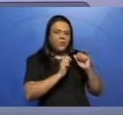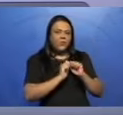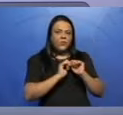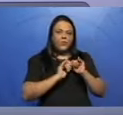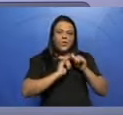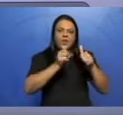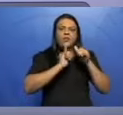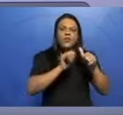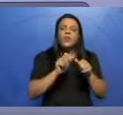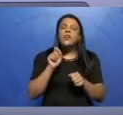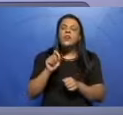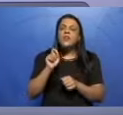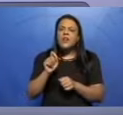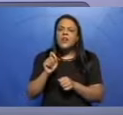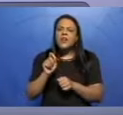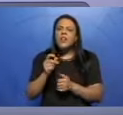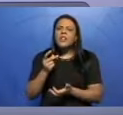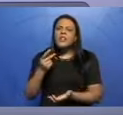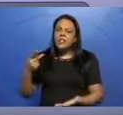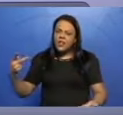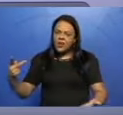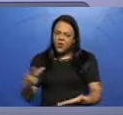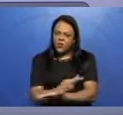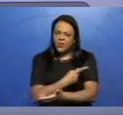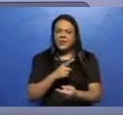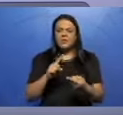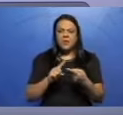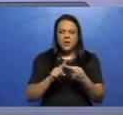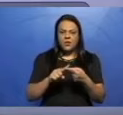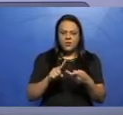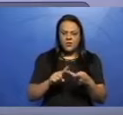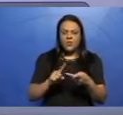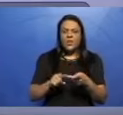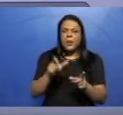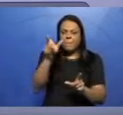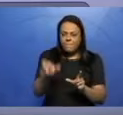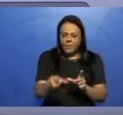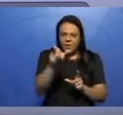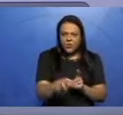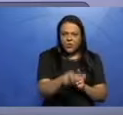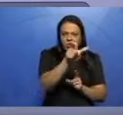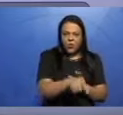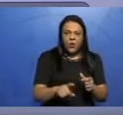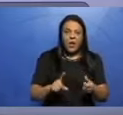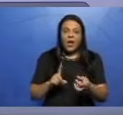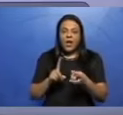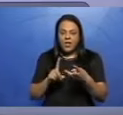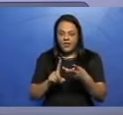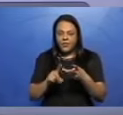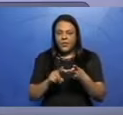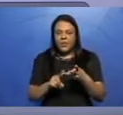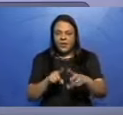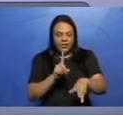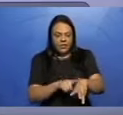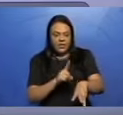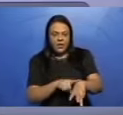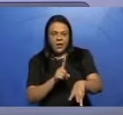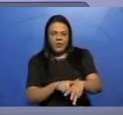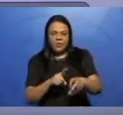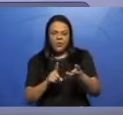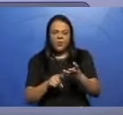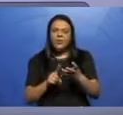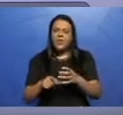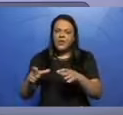acontecimentos, personagens, tempo, espaço, que é a localização, onde os personagens atuam.